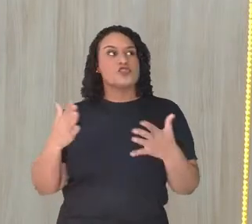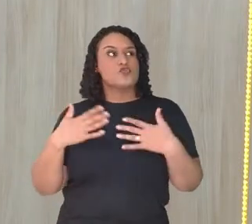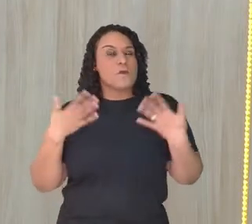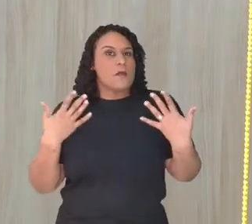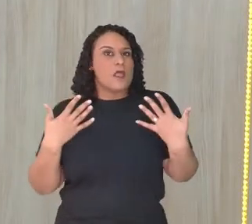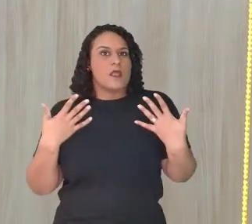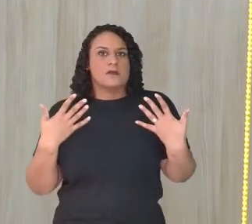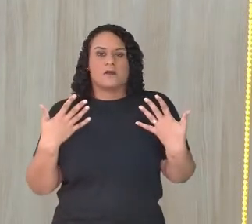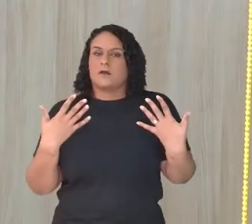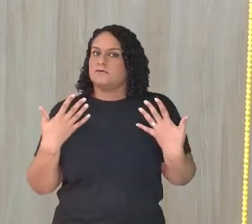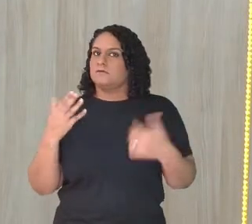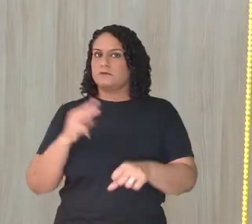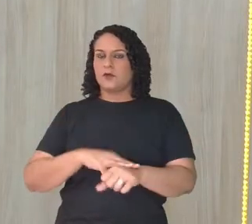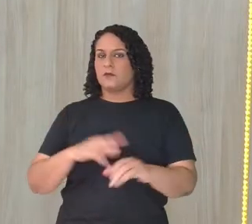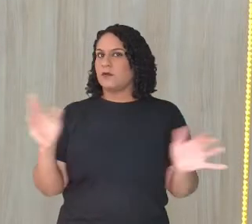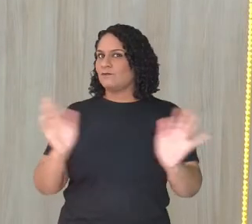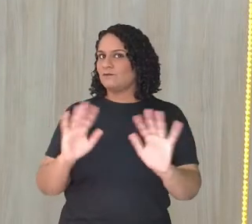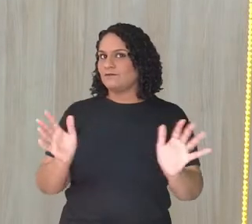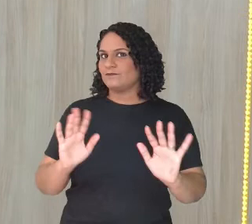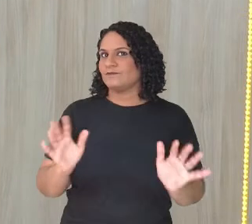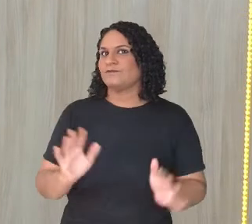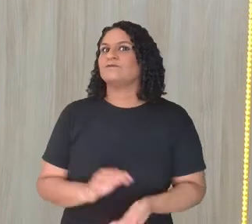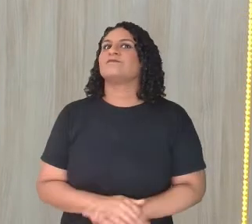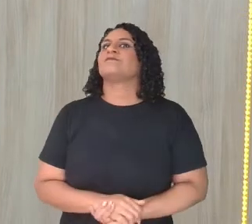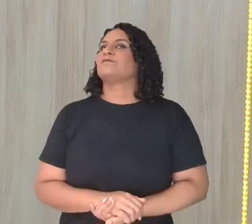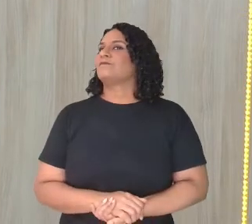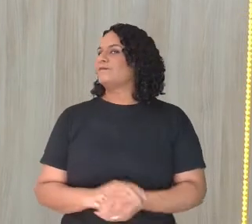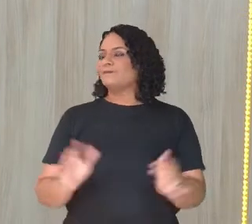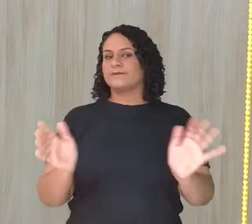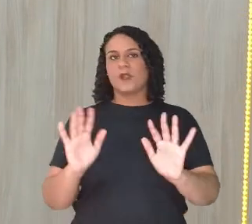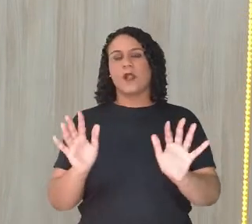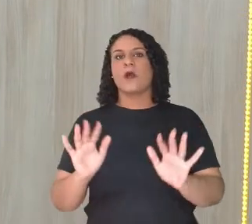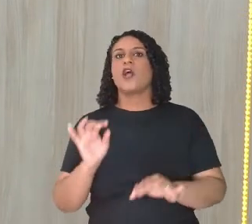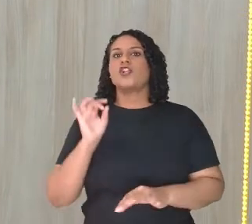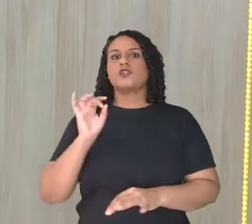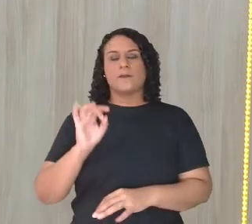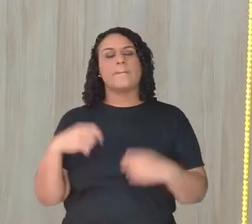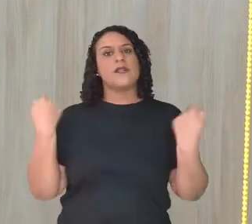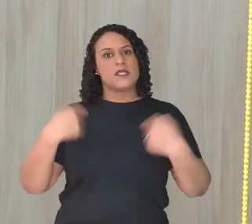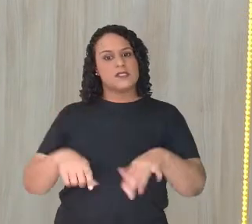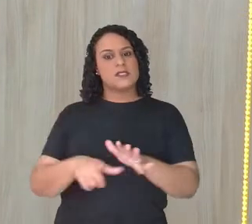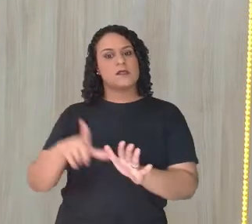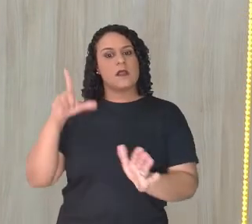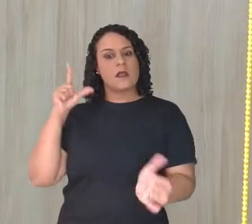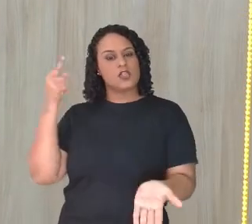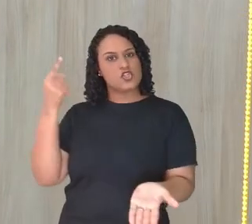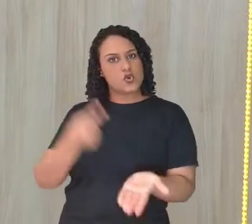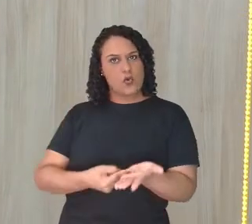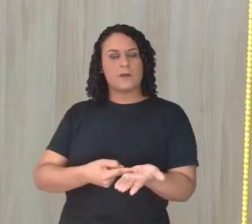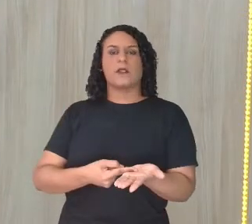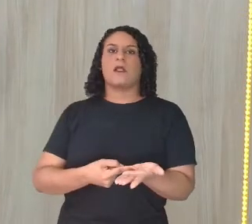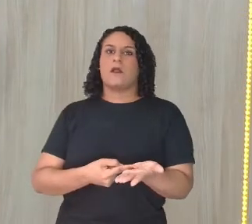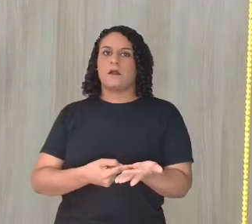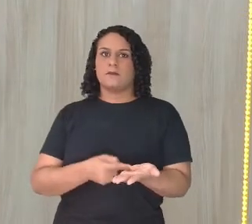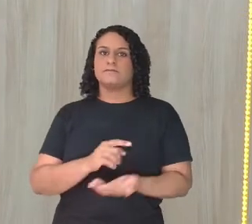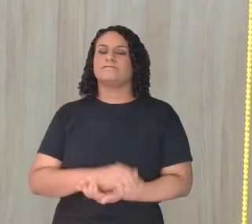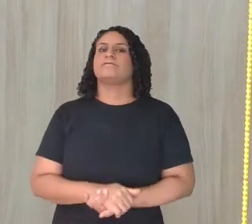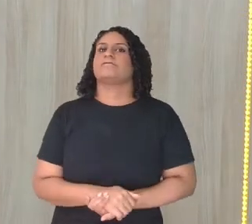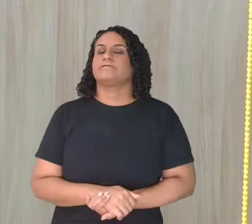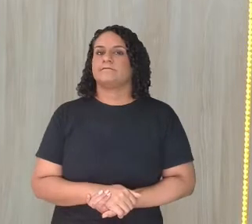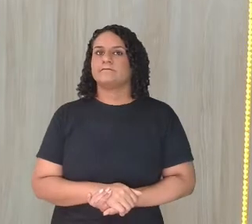que surge aí, né, professor Armando? Não é nada que surge do nada, assim, ó, brotou.